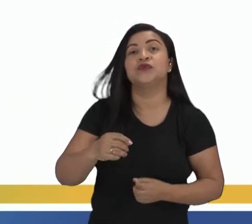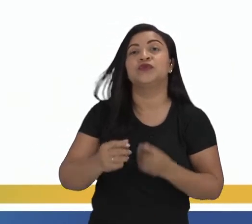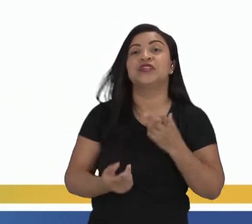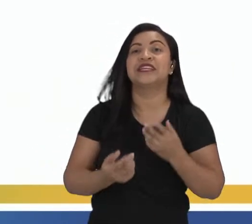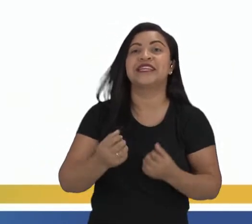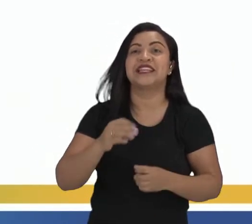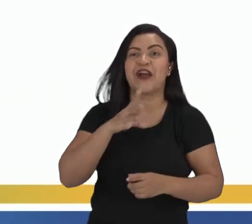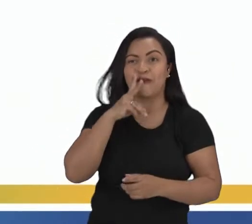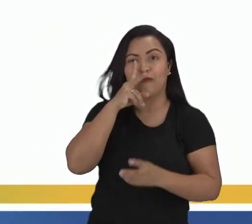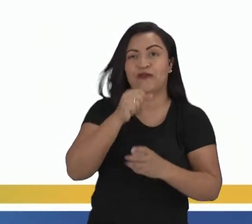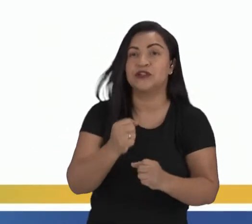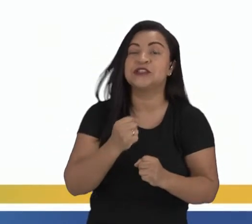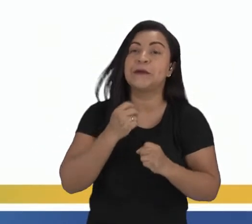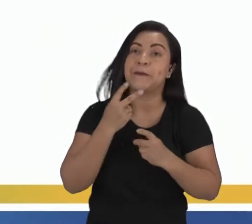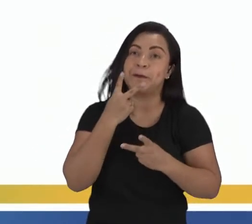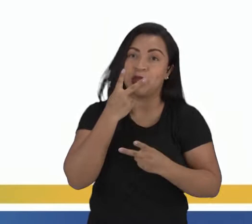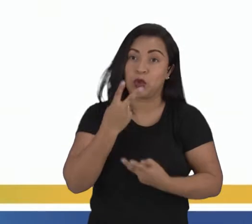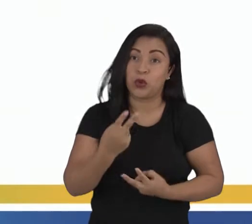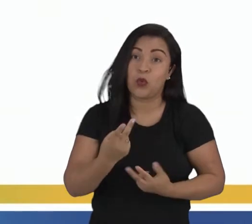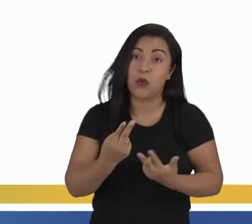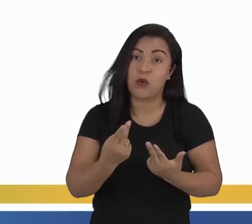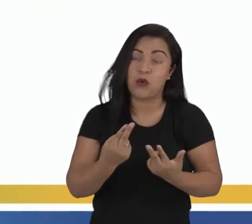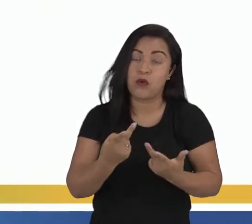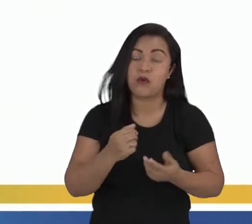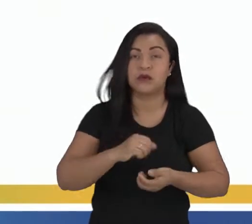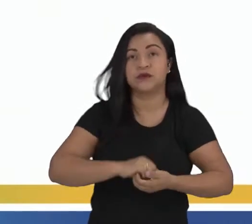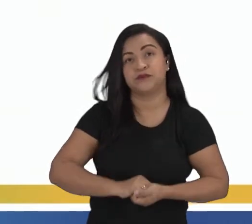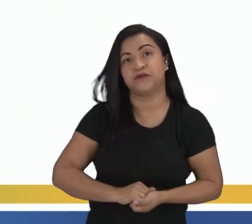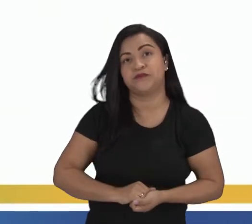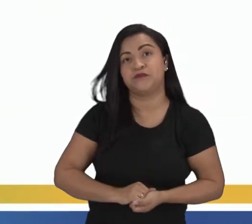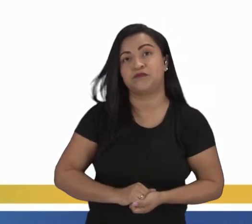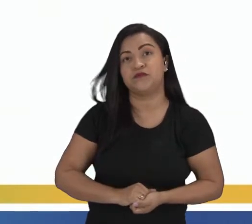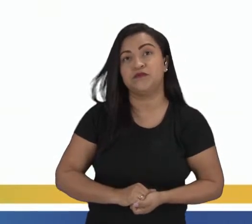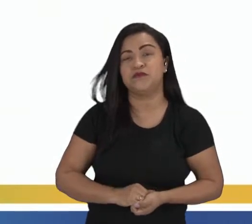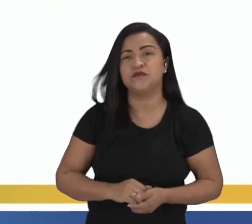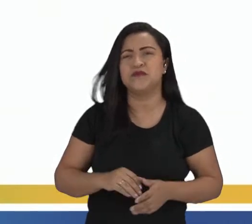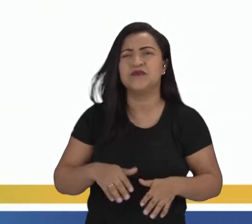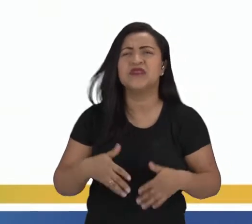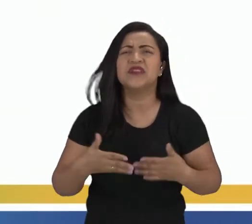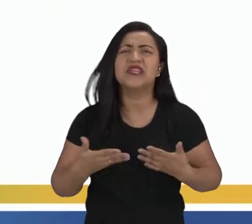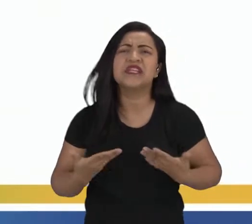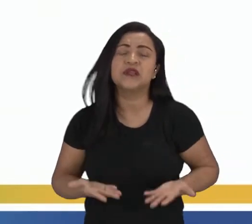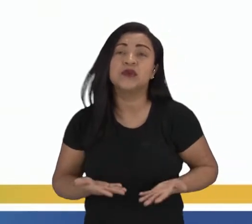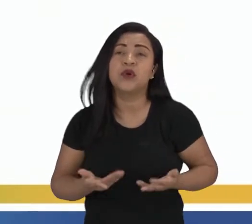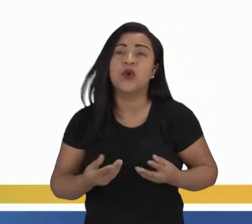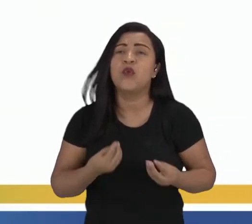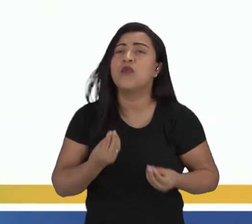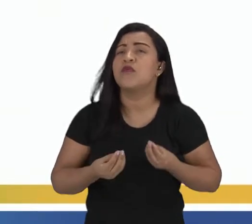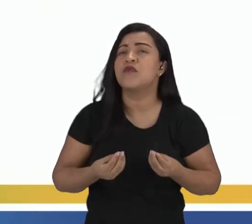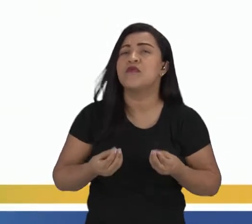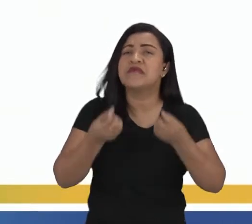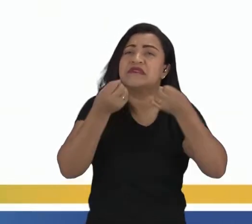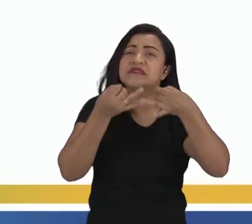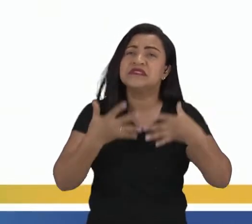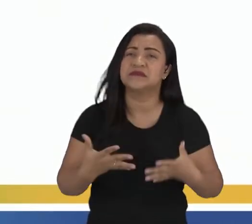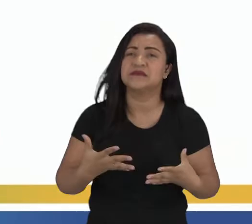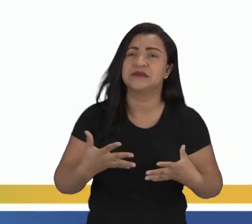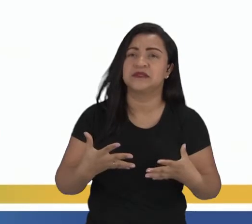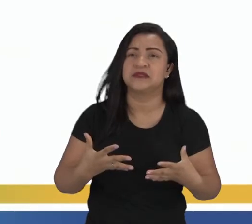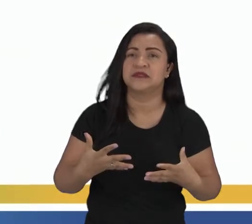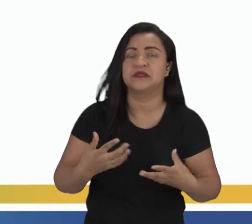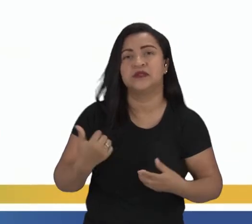corpos diferentes. Isaac Newton. Então, como é que se explica esse processo? Na